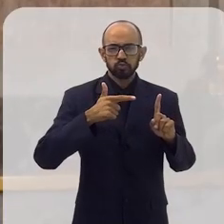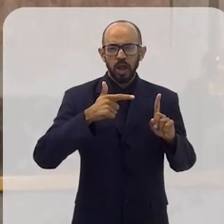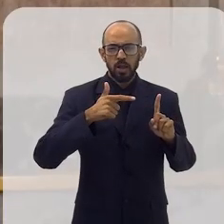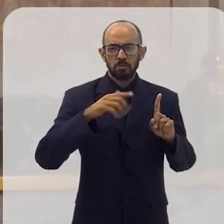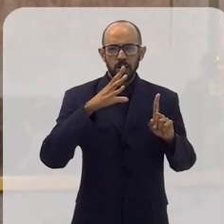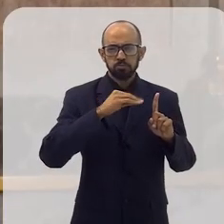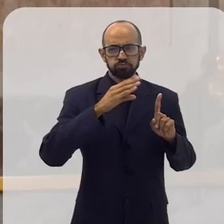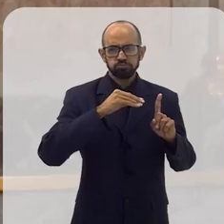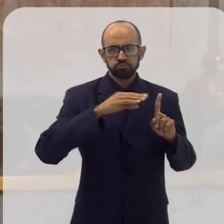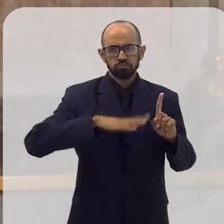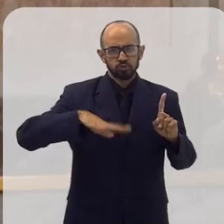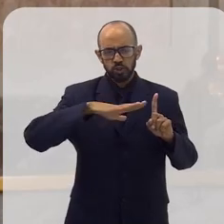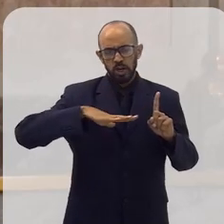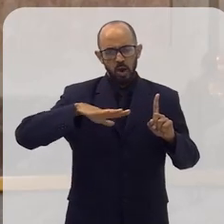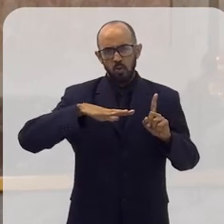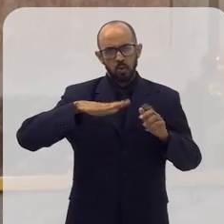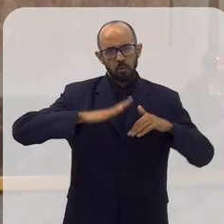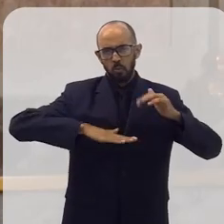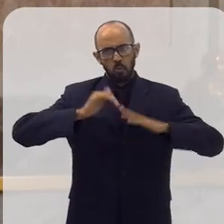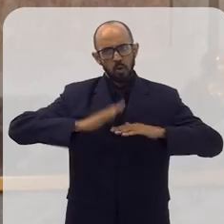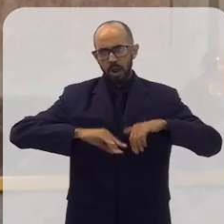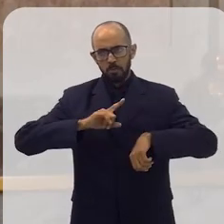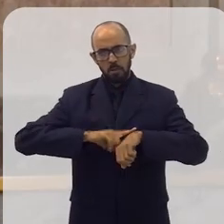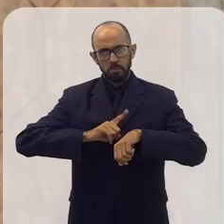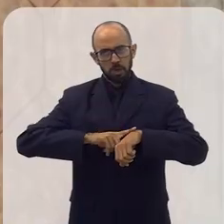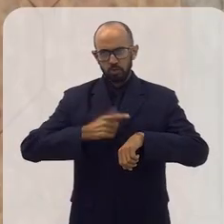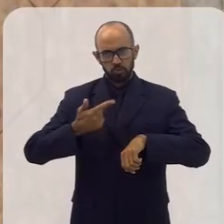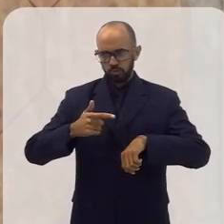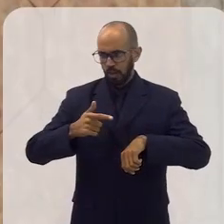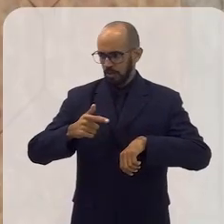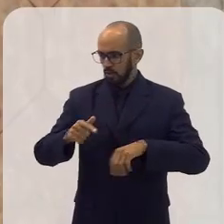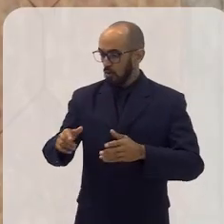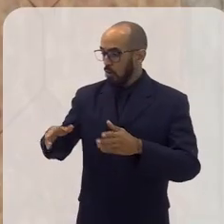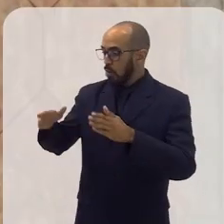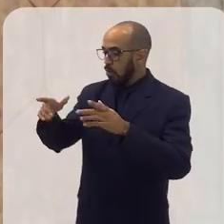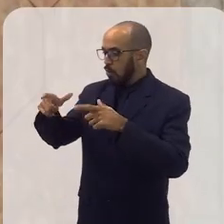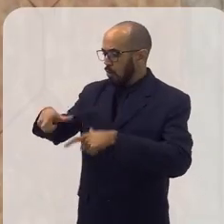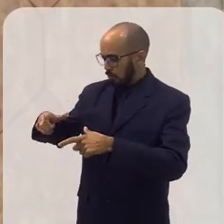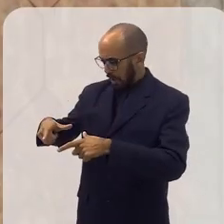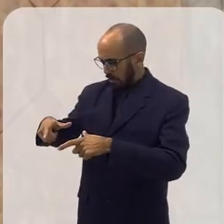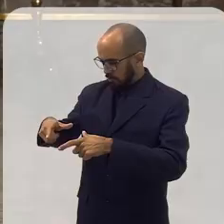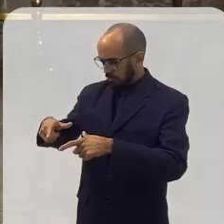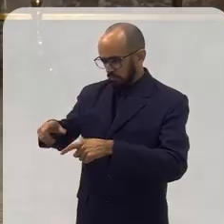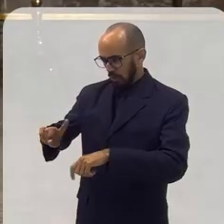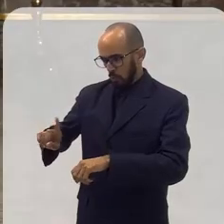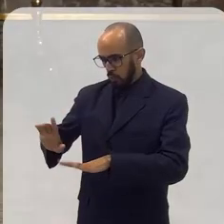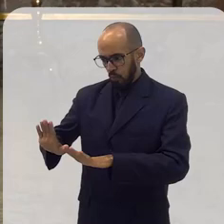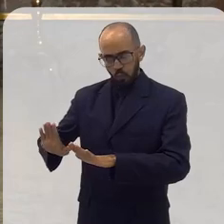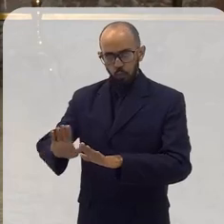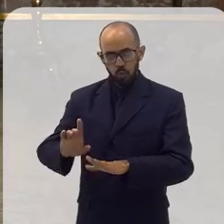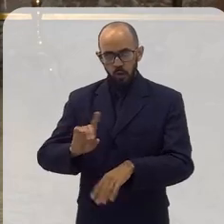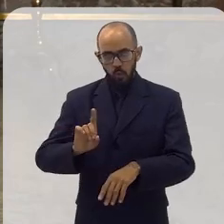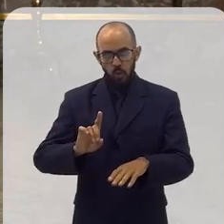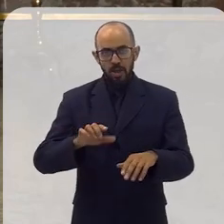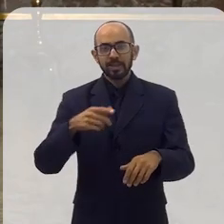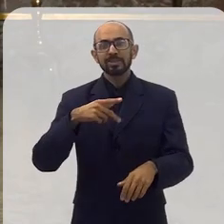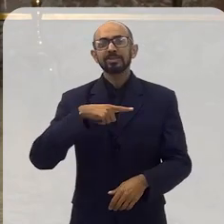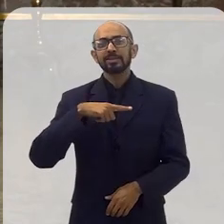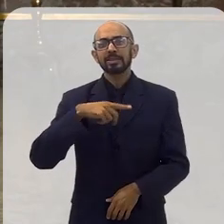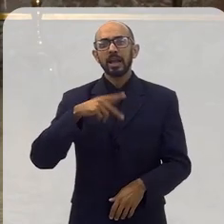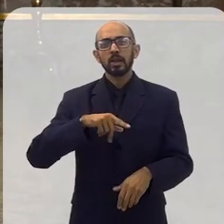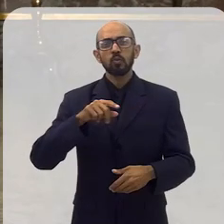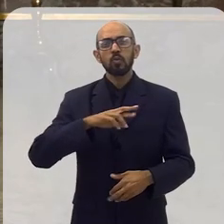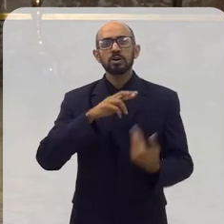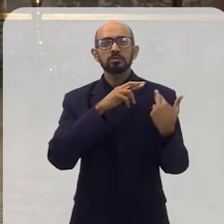geral, que você chega em qualquer momento, faz a confissão. Não tem um confessionário. Tem um pai espiritual,